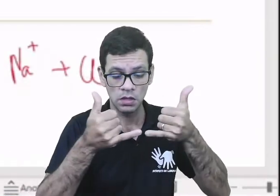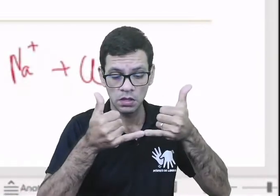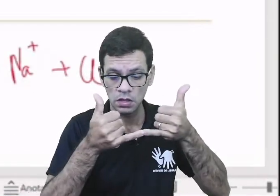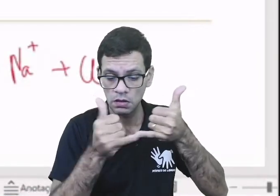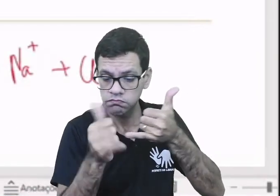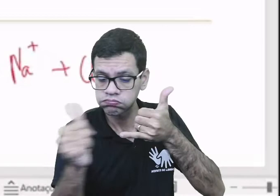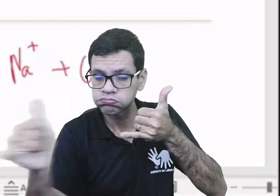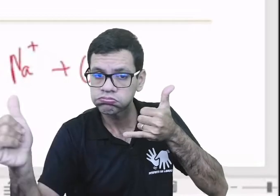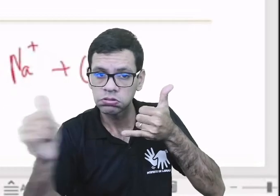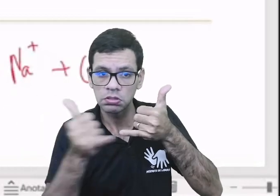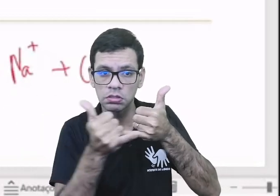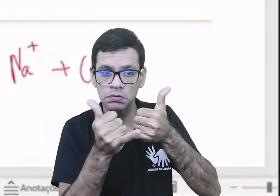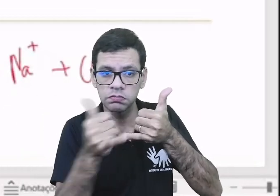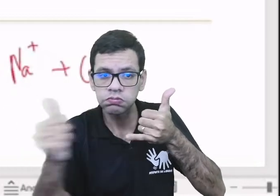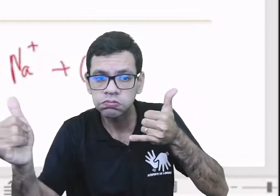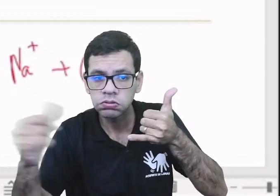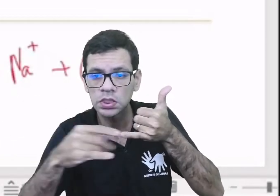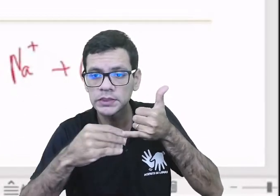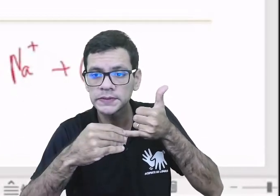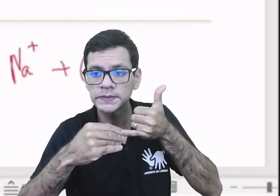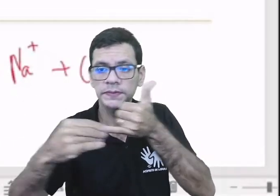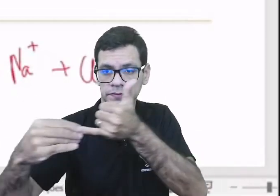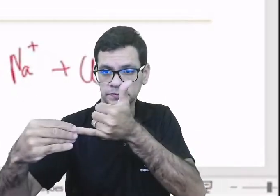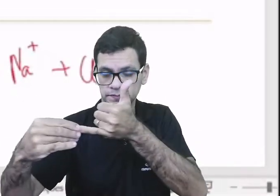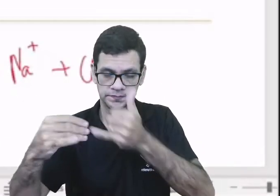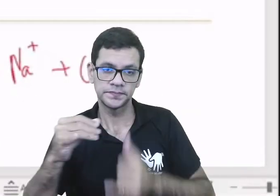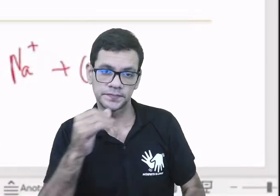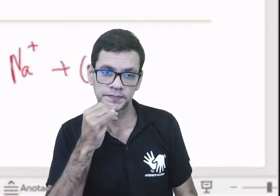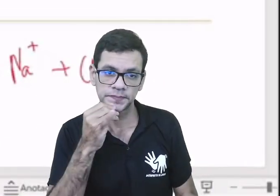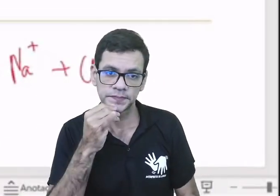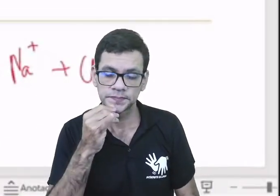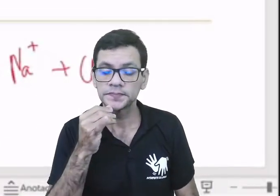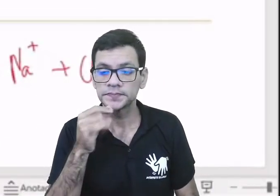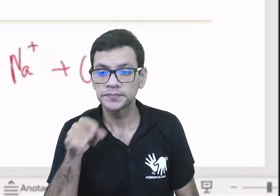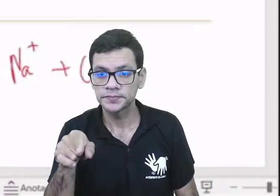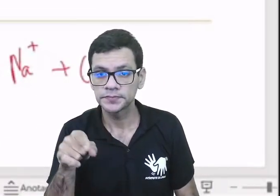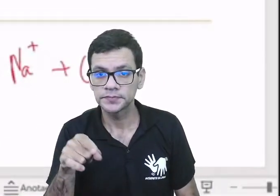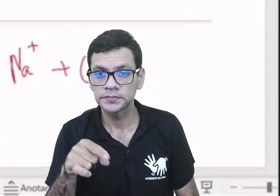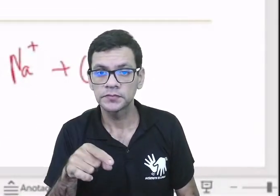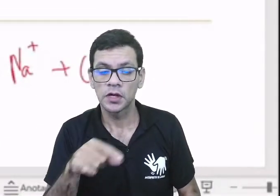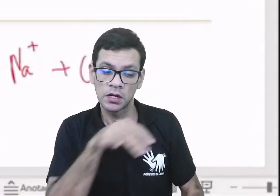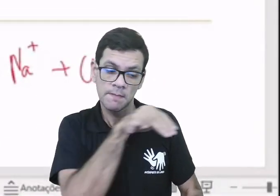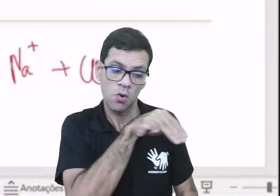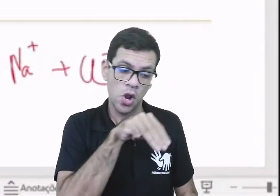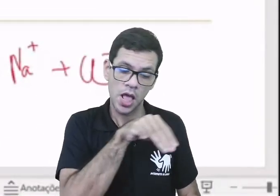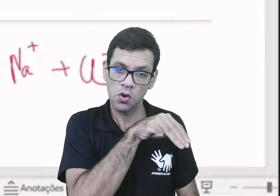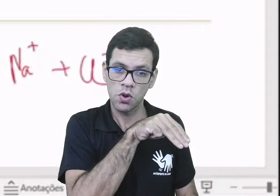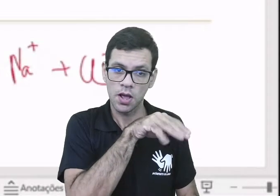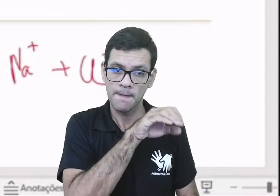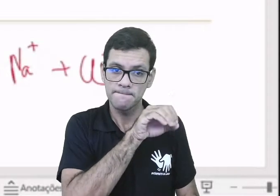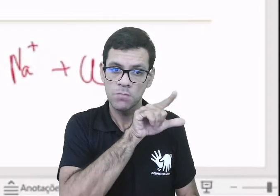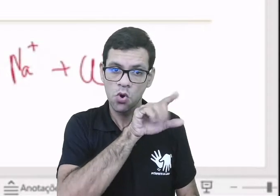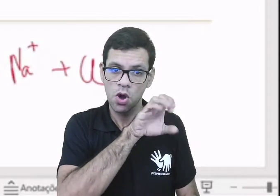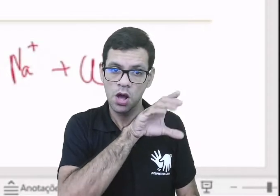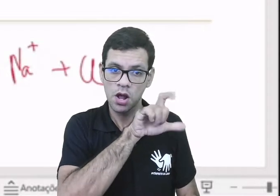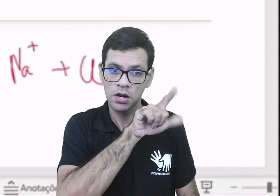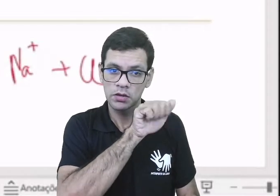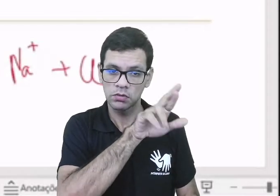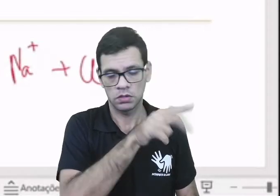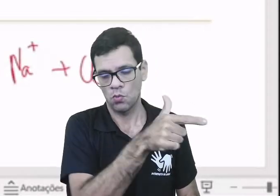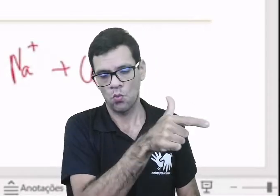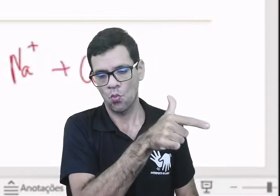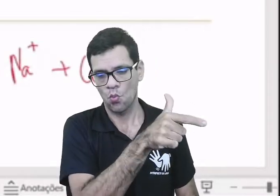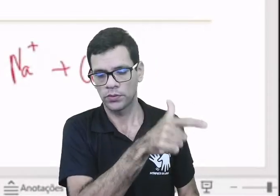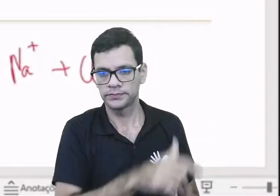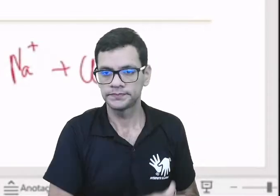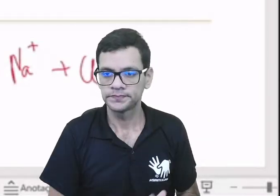solução eletrolítica pode ser. E na molecular não, né? A gente não tem isso. Um outro fator que a gente vai ver mais para frente é